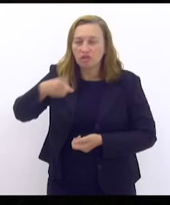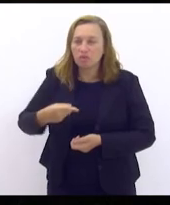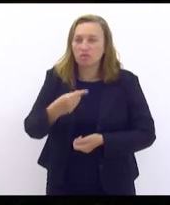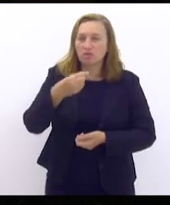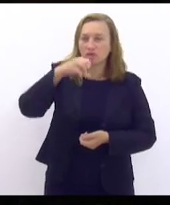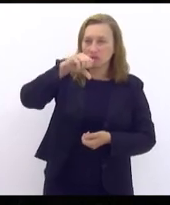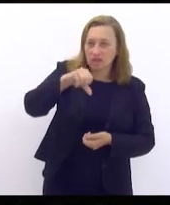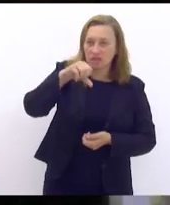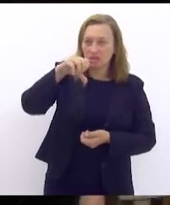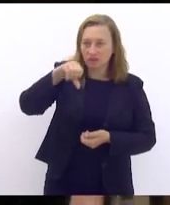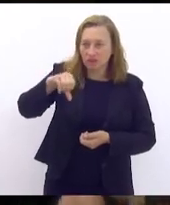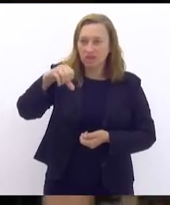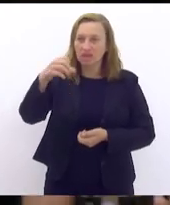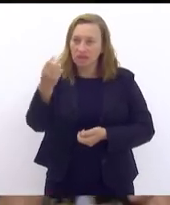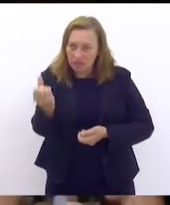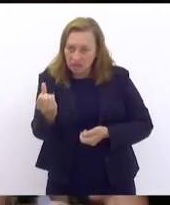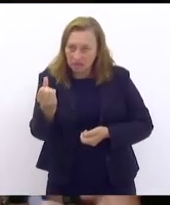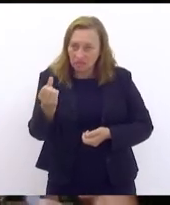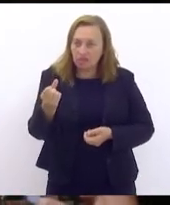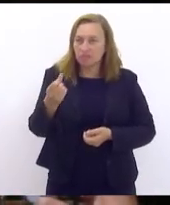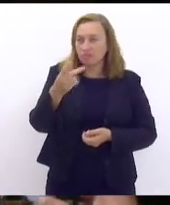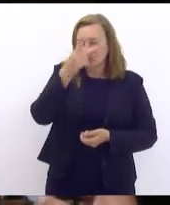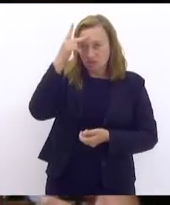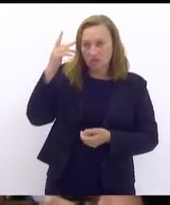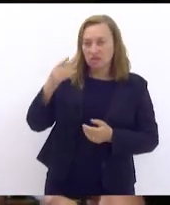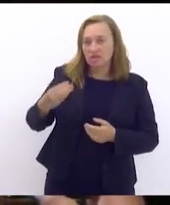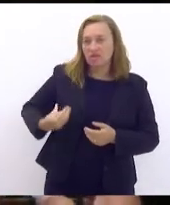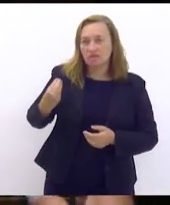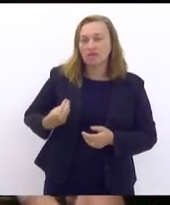29.996 habitantes. Frota residente,